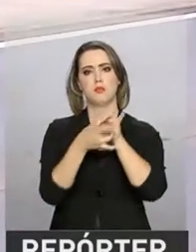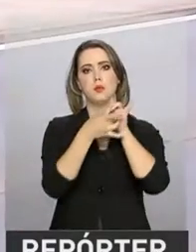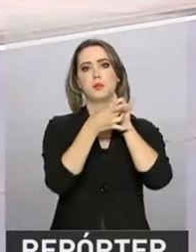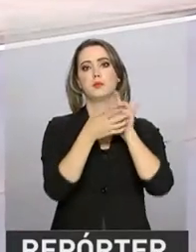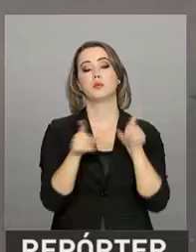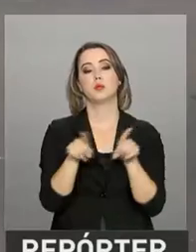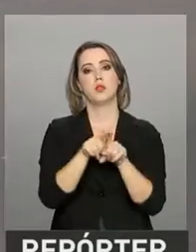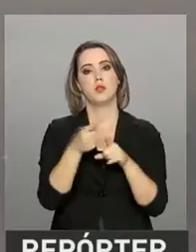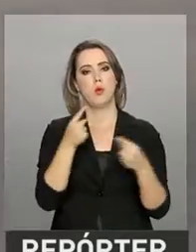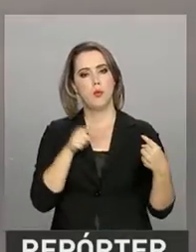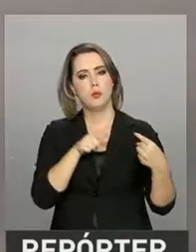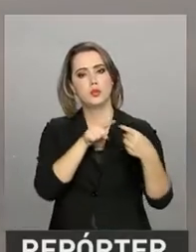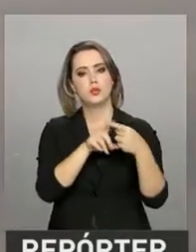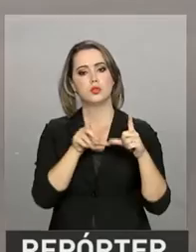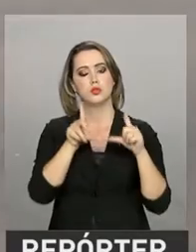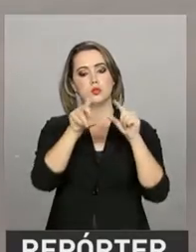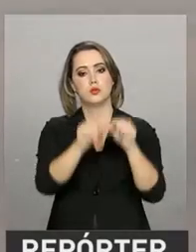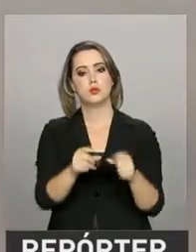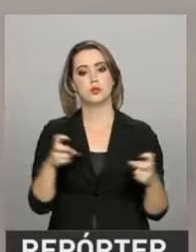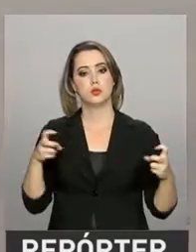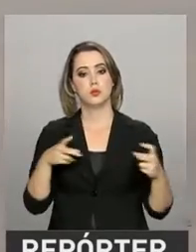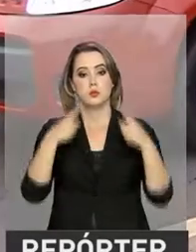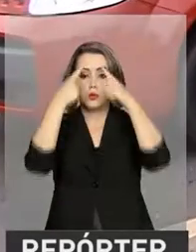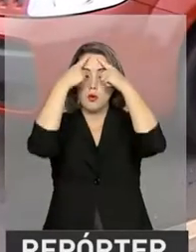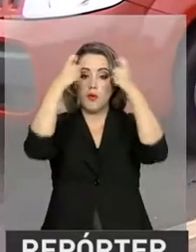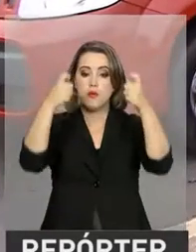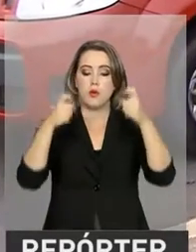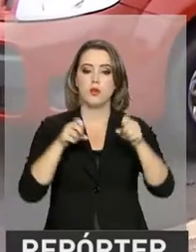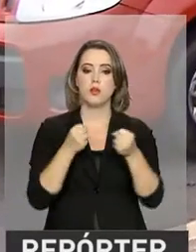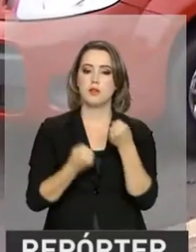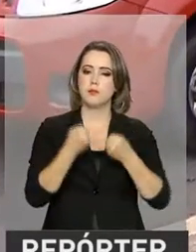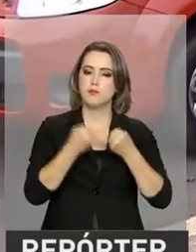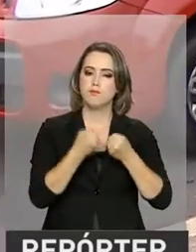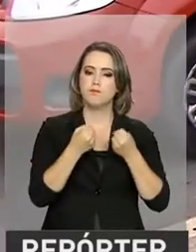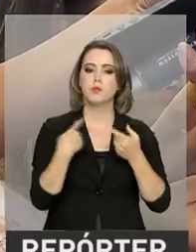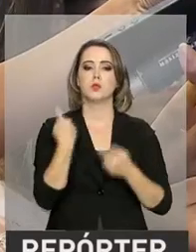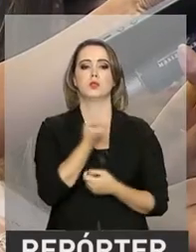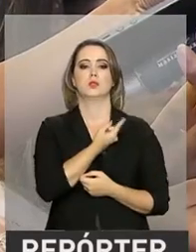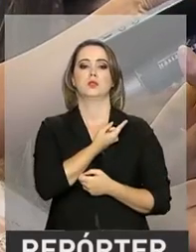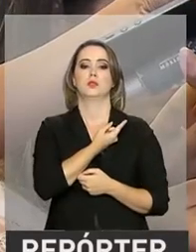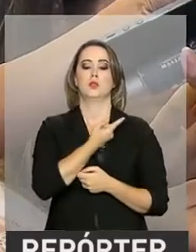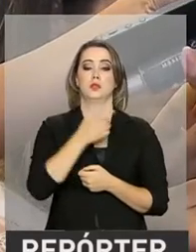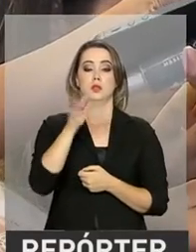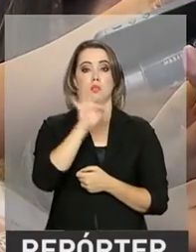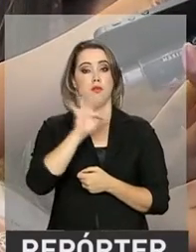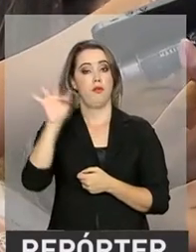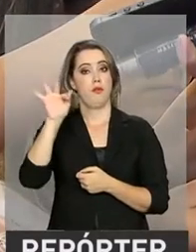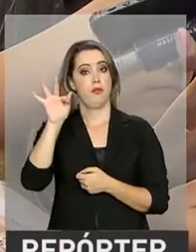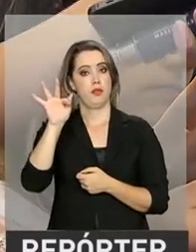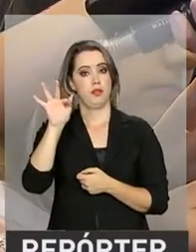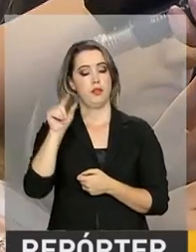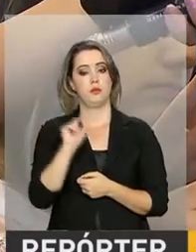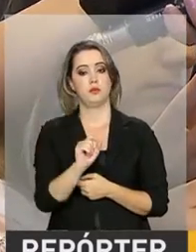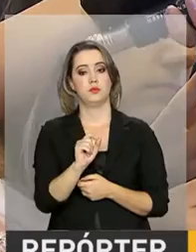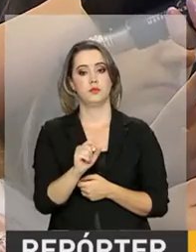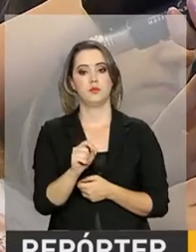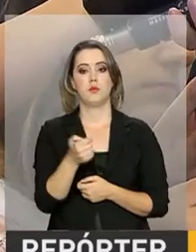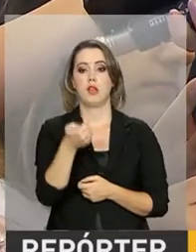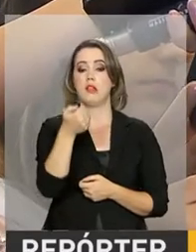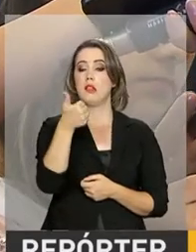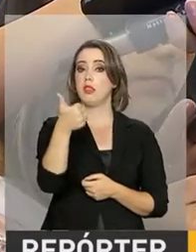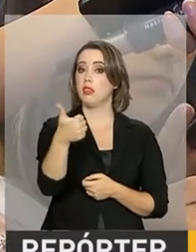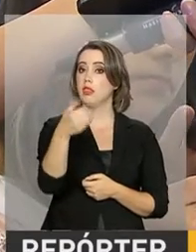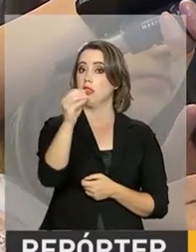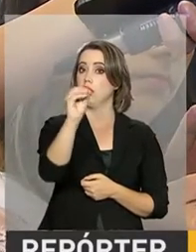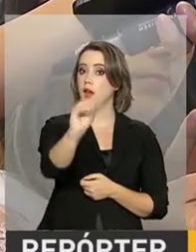atingir o objetivo de reduzir a violência no trânsito das rodovias federais foram aproximadamente 10 mil policiais mobilizados